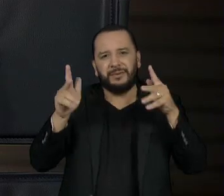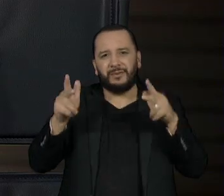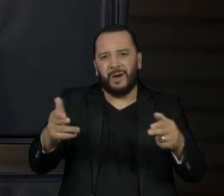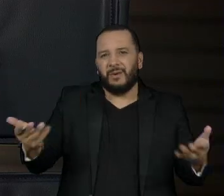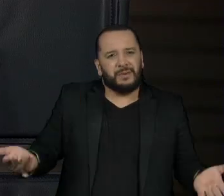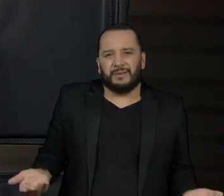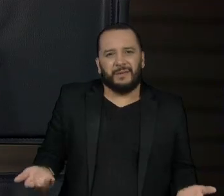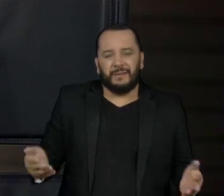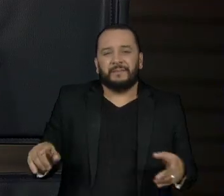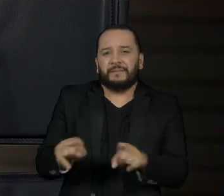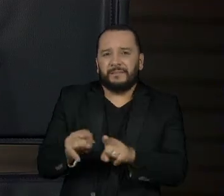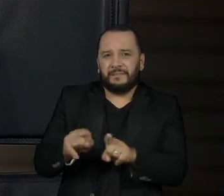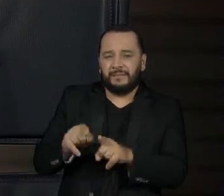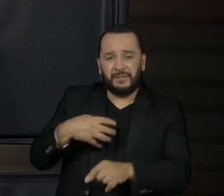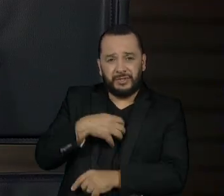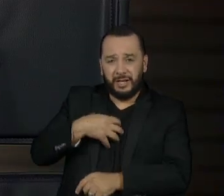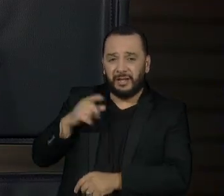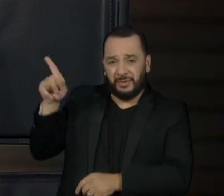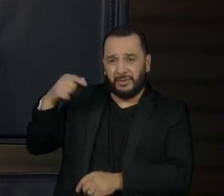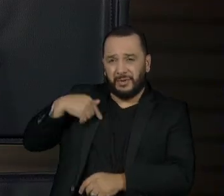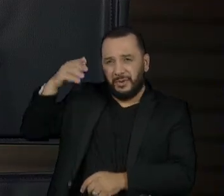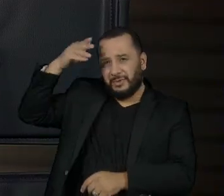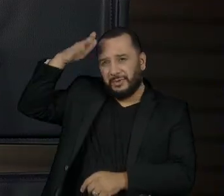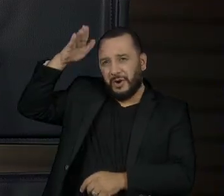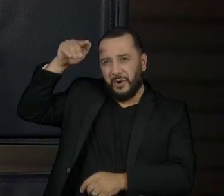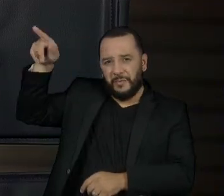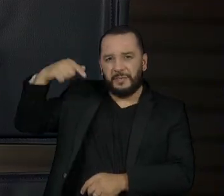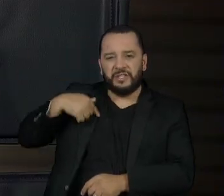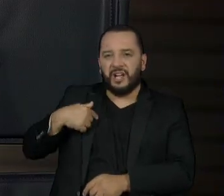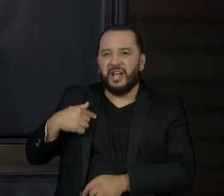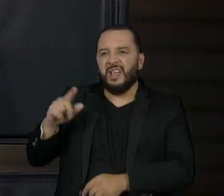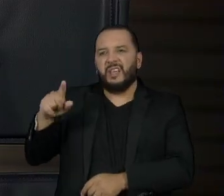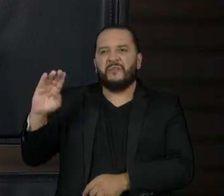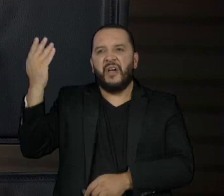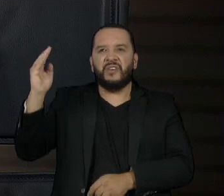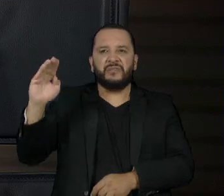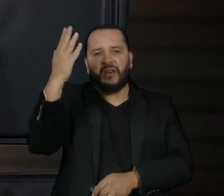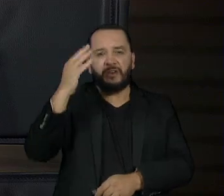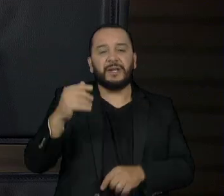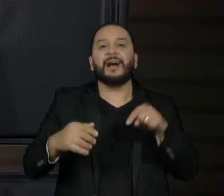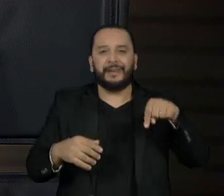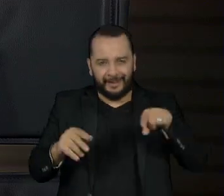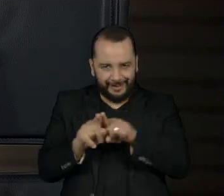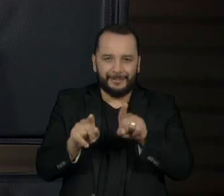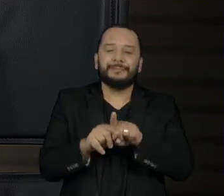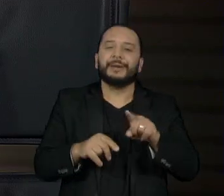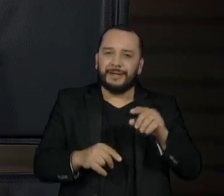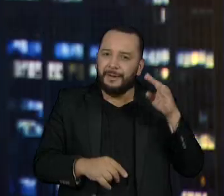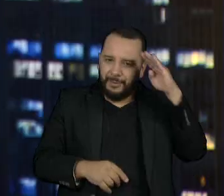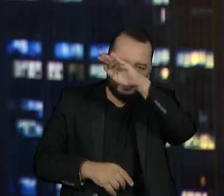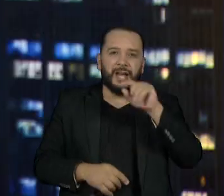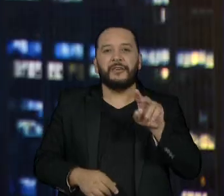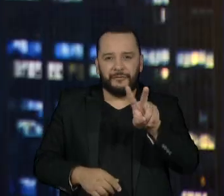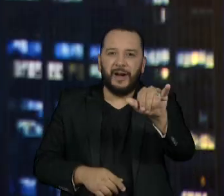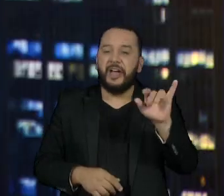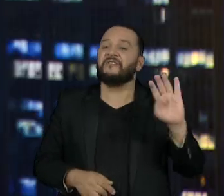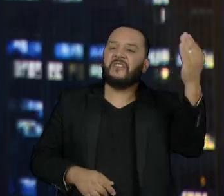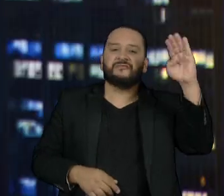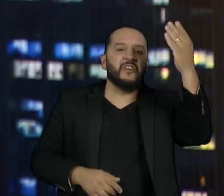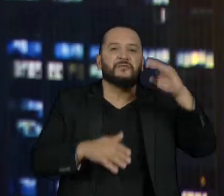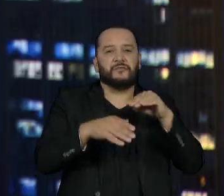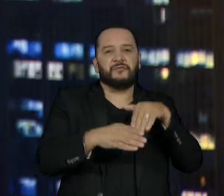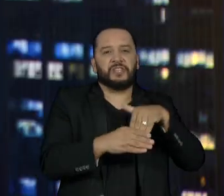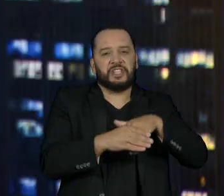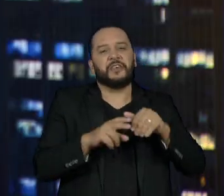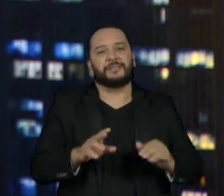comportado, nos antecipa o que a gente pode ver aqui e esperar do Bolsonaro nas próximas eleições. É um ponto importante, justamente, colocarmos aqui,